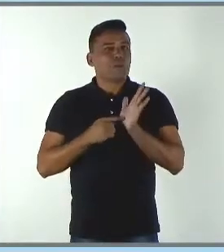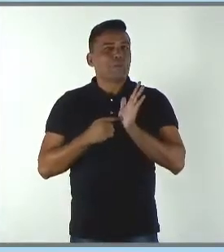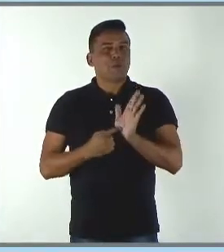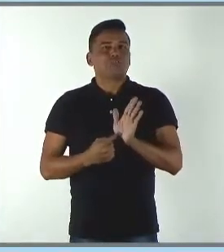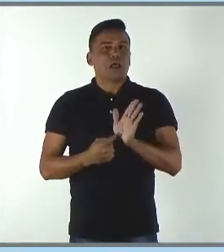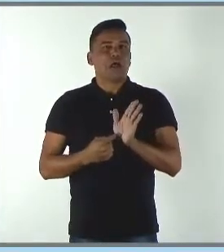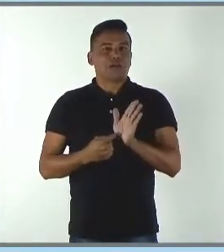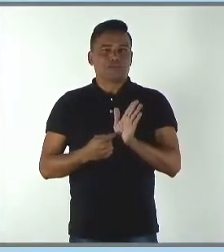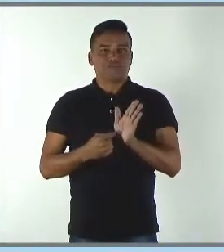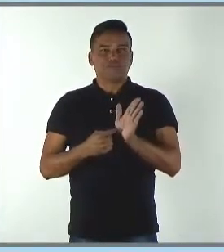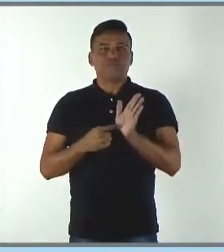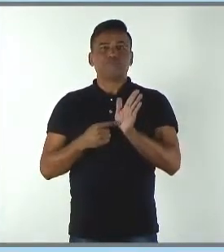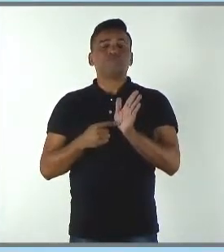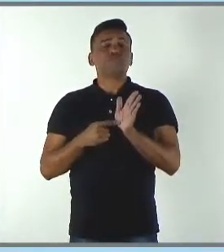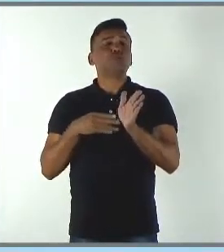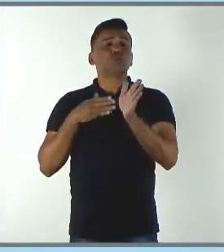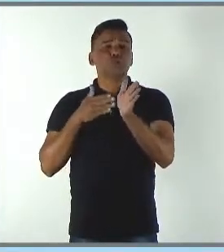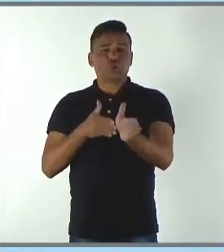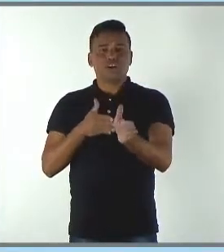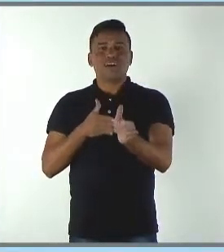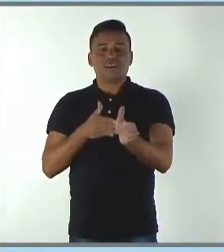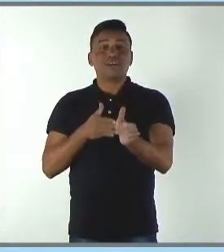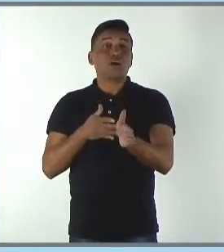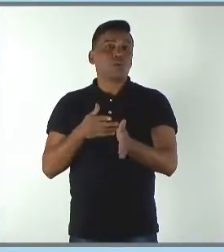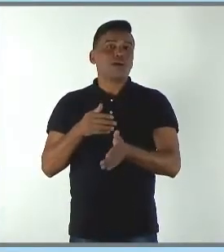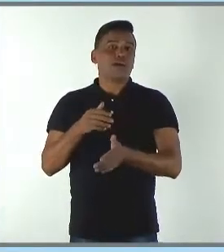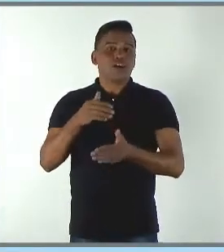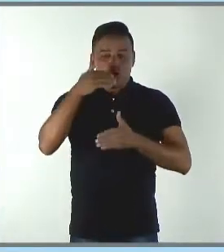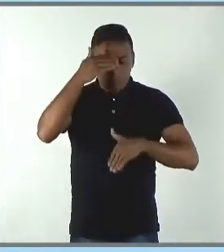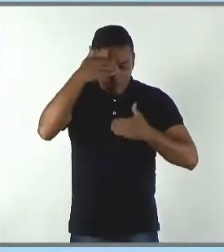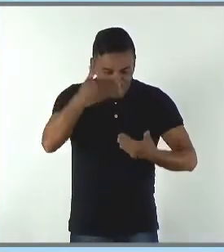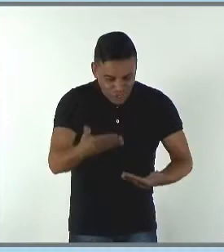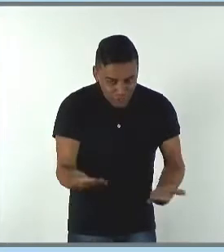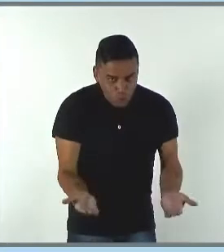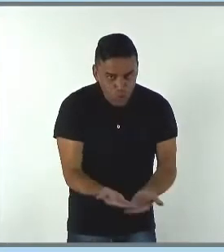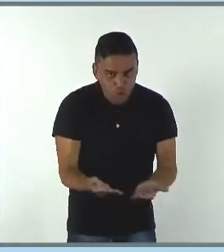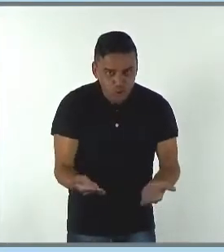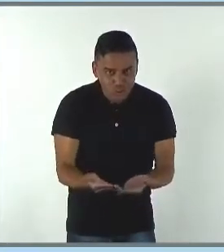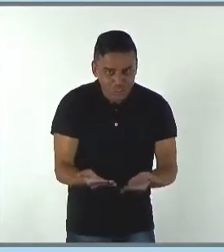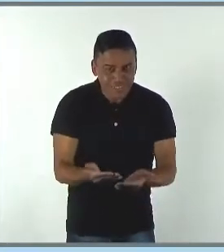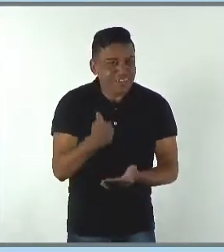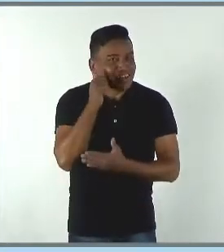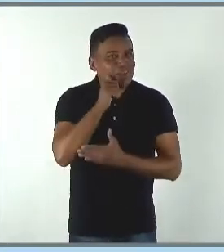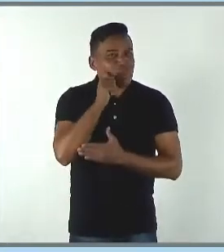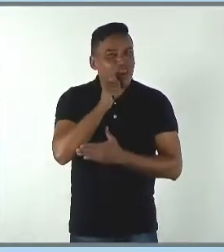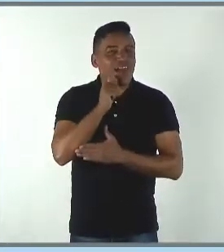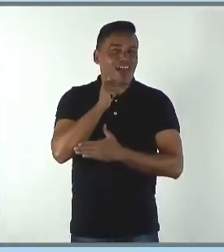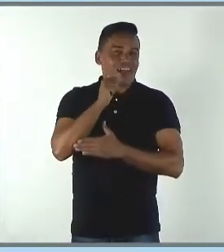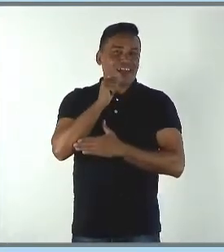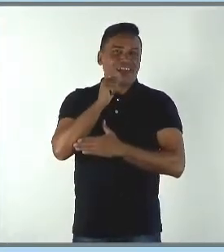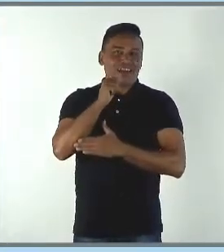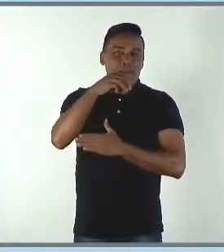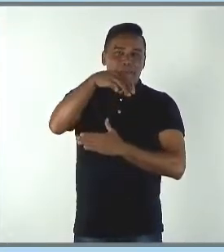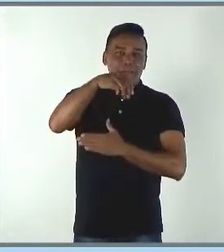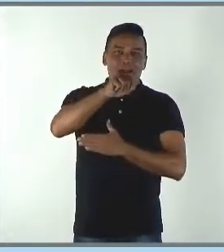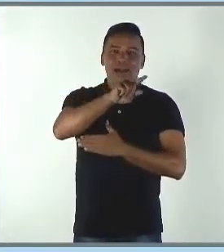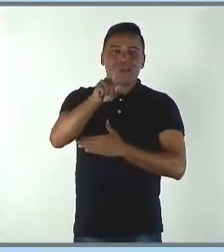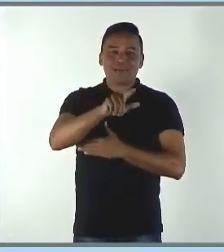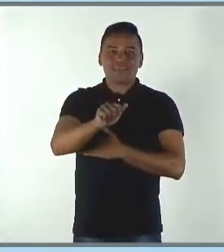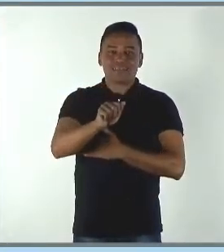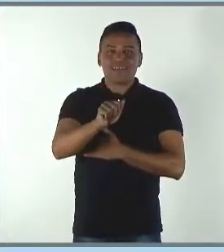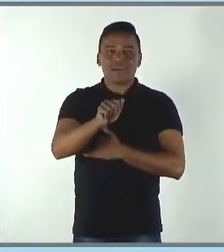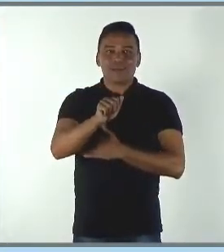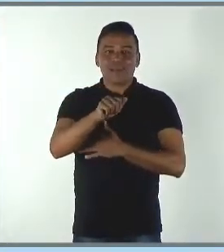da editora Damasa, que é a nossa homenageada de hoje. Eu acho que a história dela precisa ser contada, porque se entrelaça, como eu já